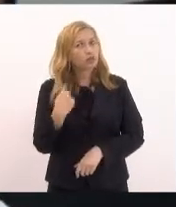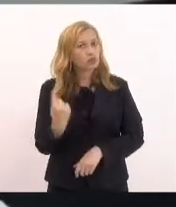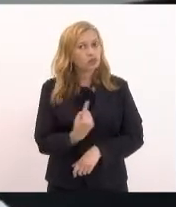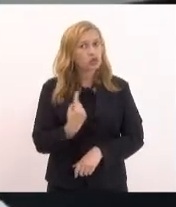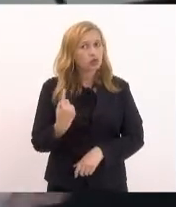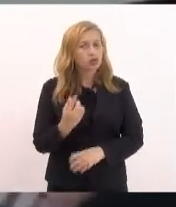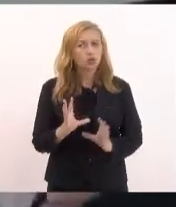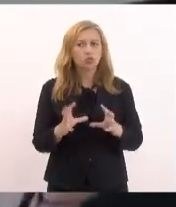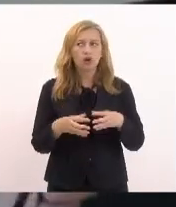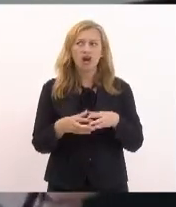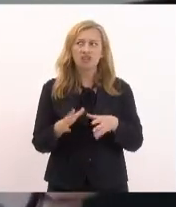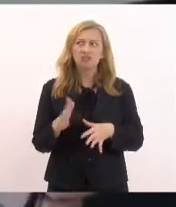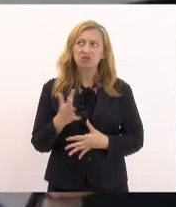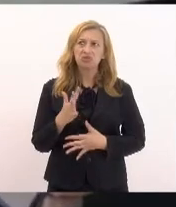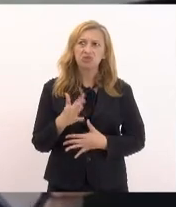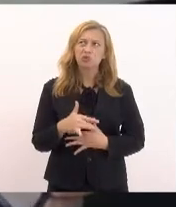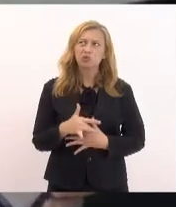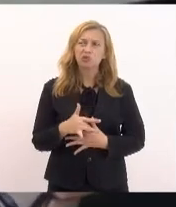rede de